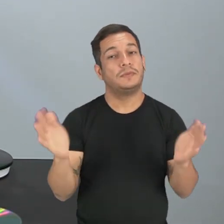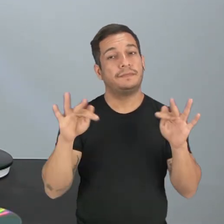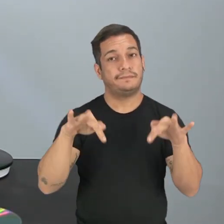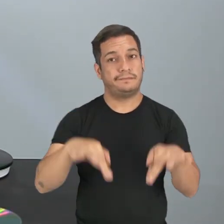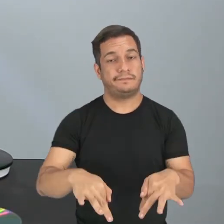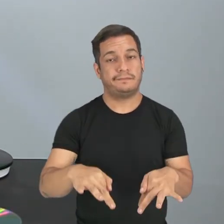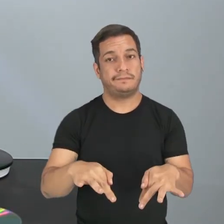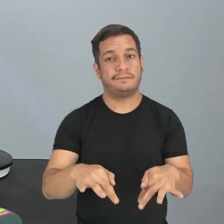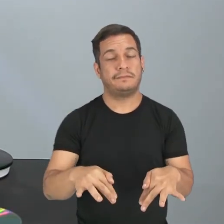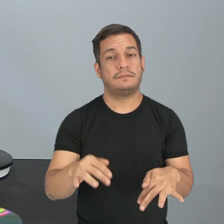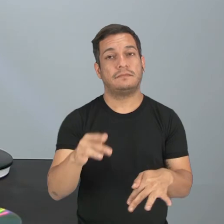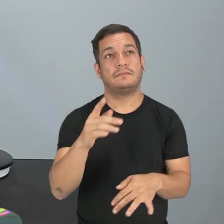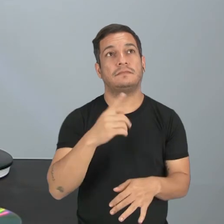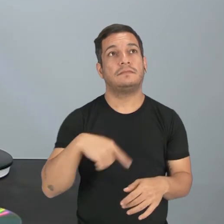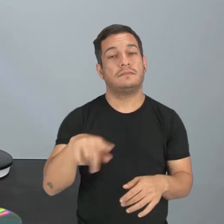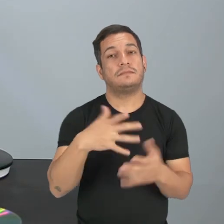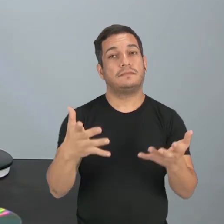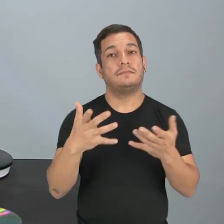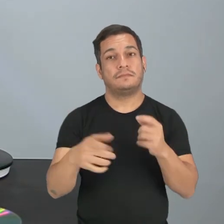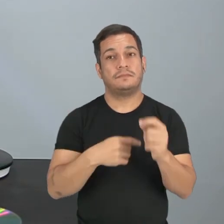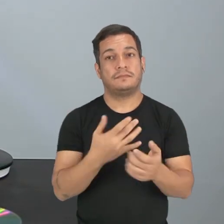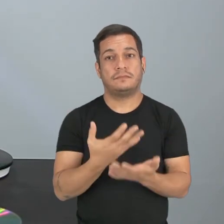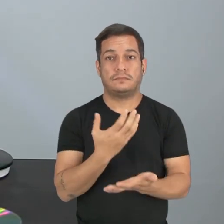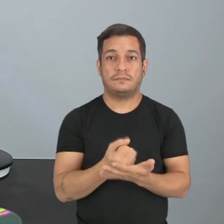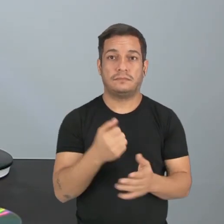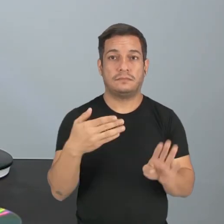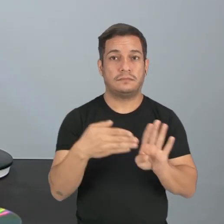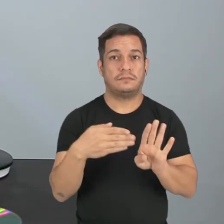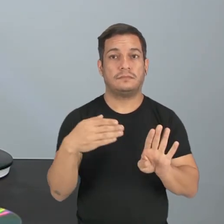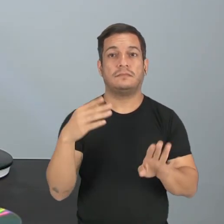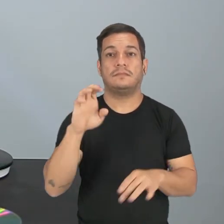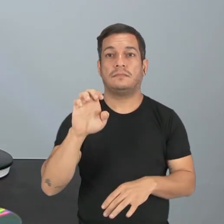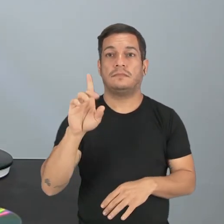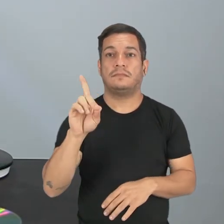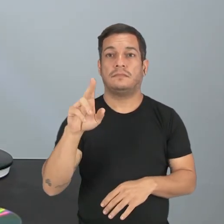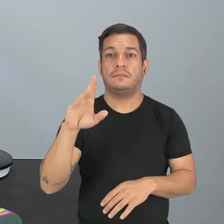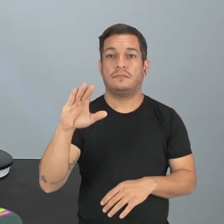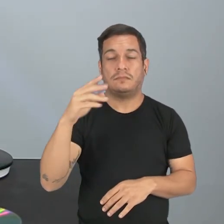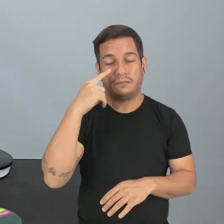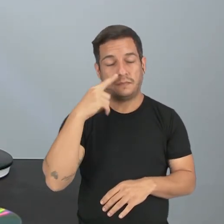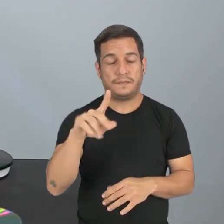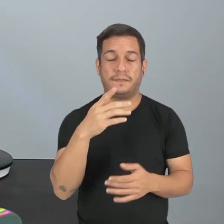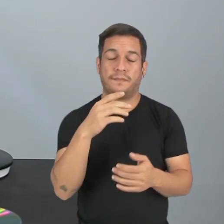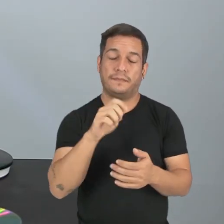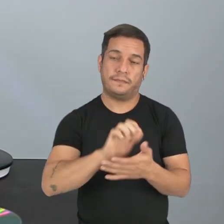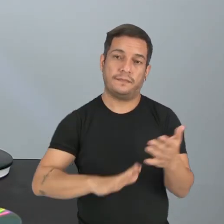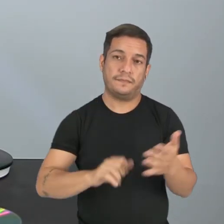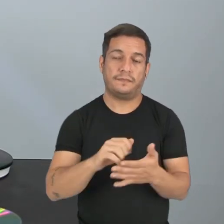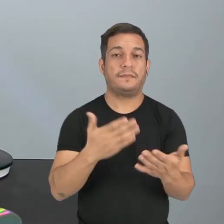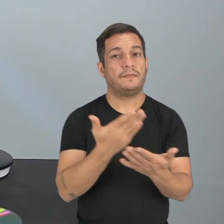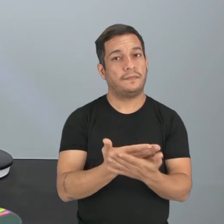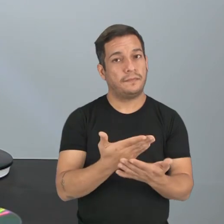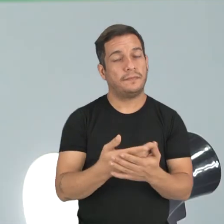só. Se vocês quiserem acessar a plataforma Eduque e reverem um pouquinho